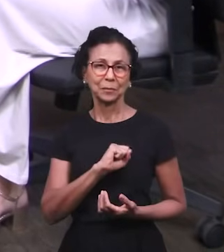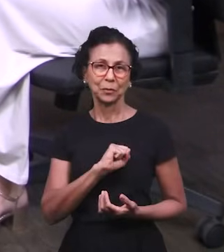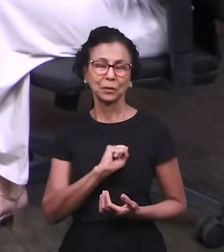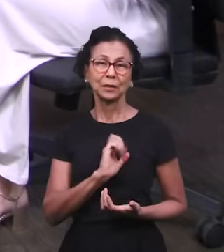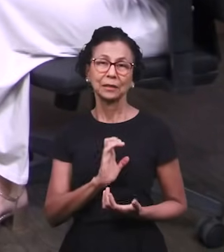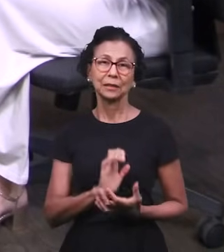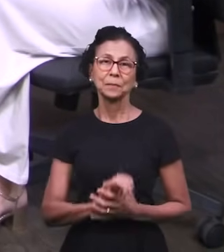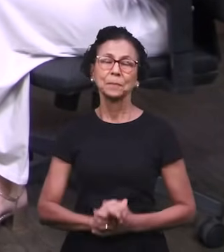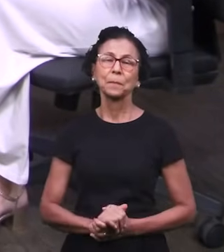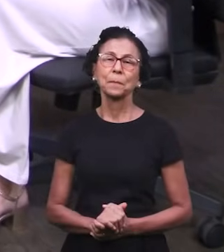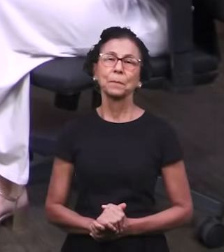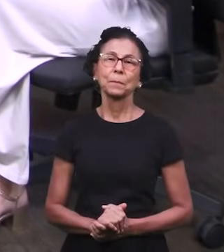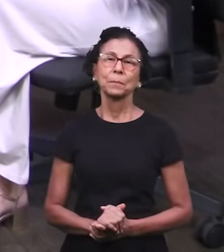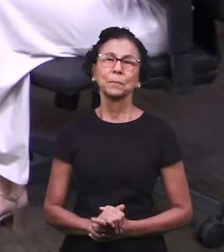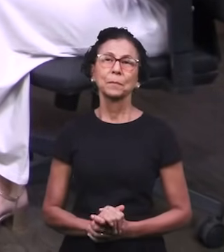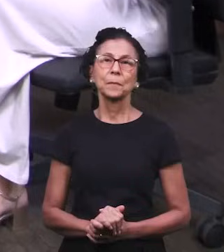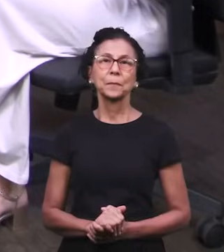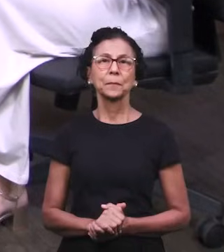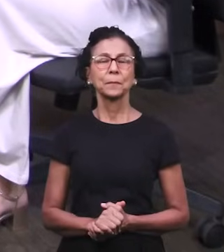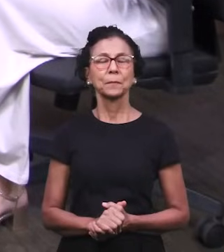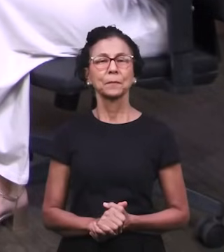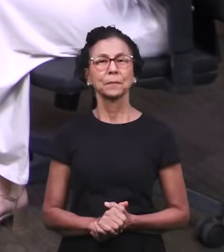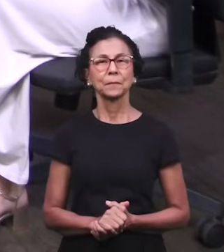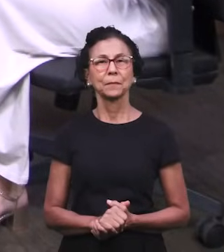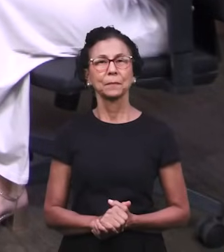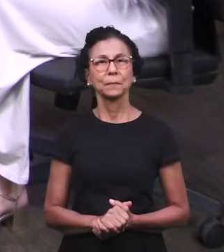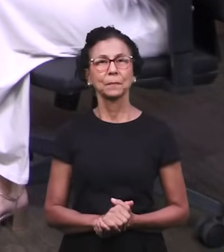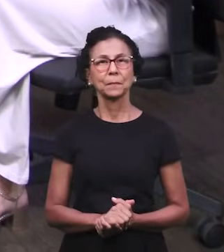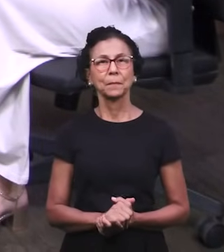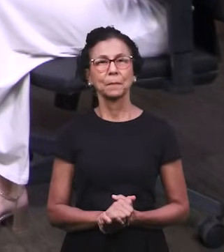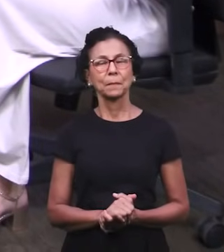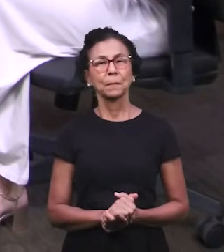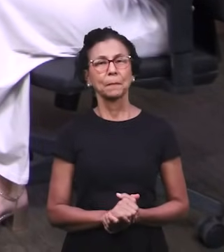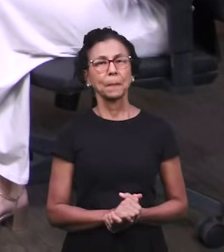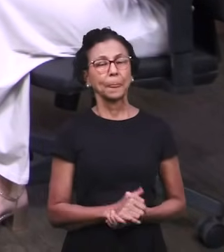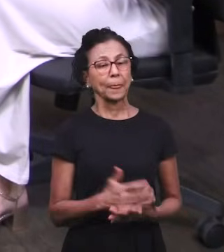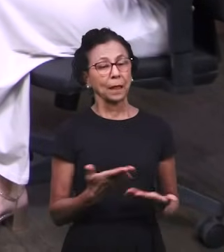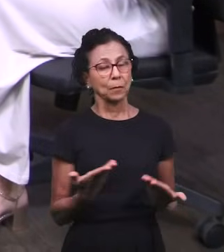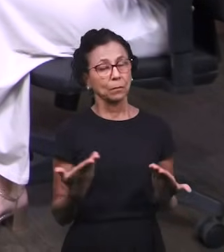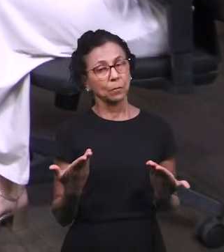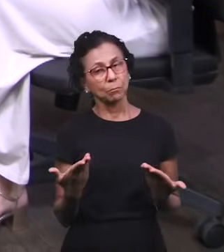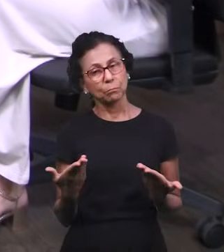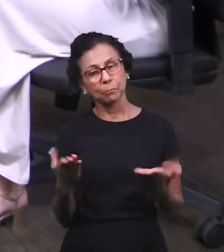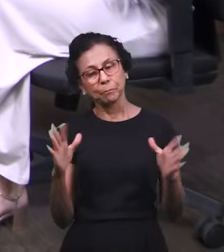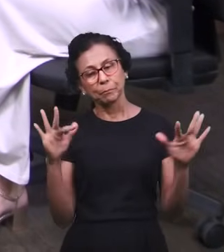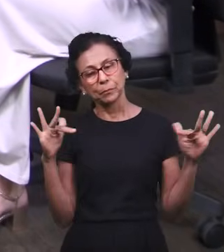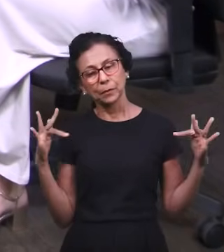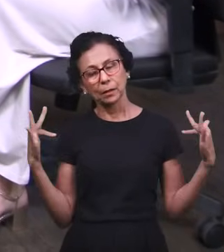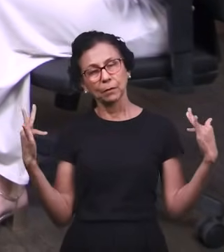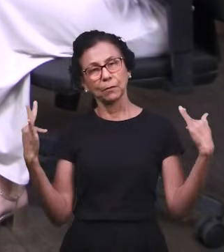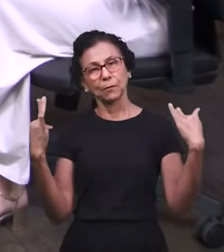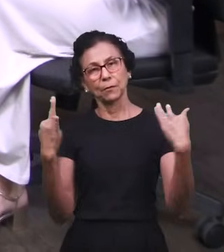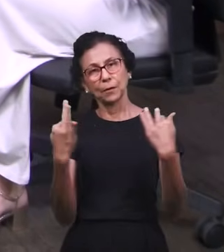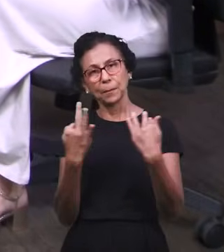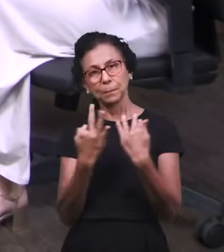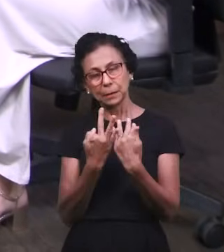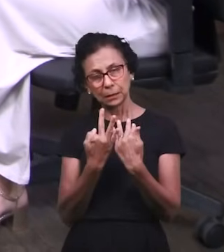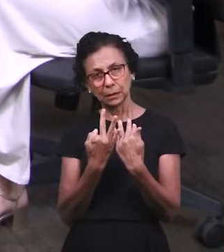toda a família, ela entende e vive aquele momento conforme a palavra de Deus nos ensina, né?